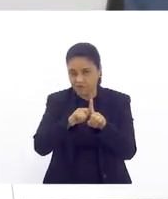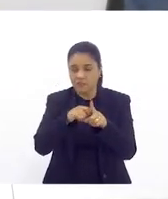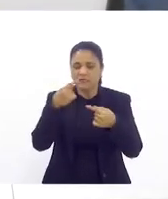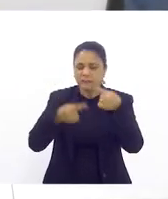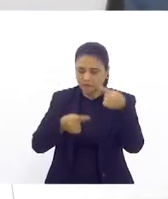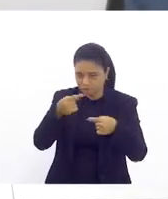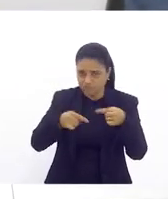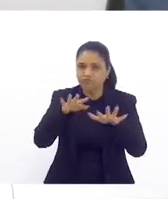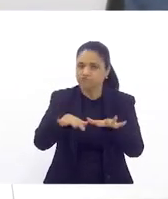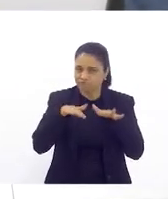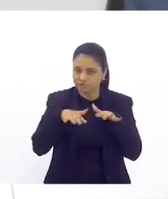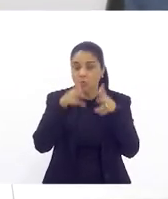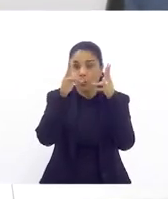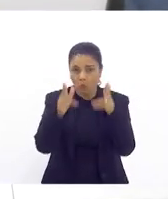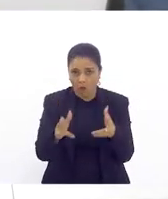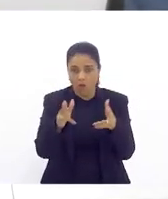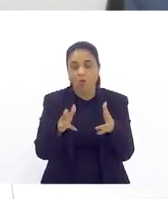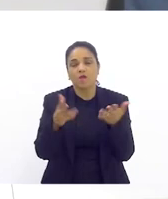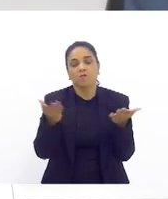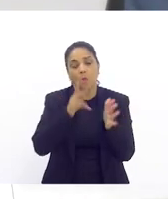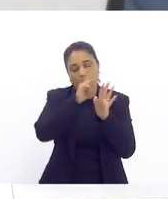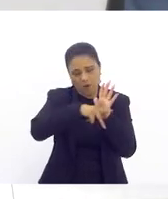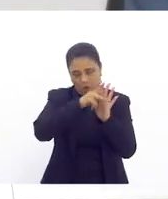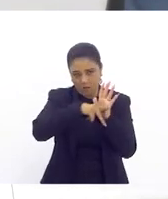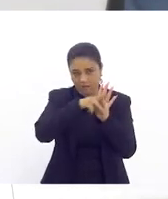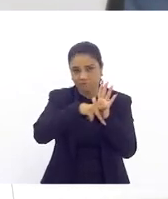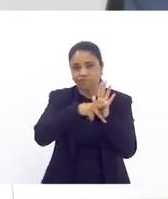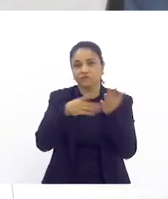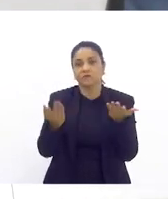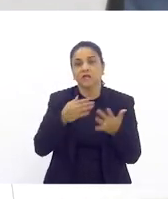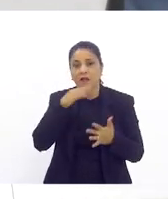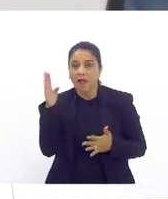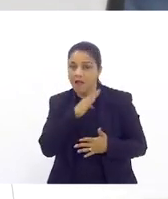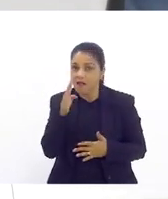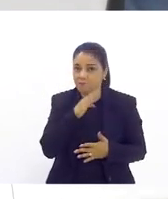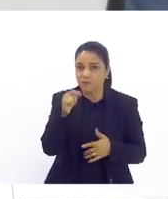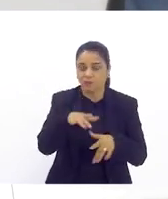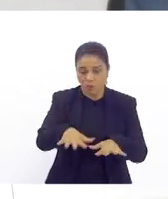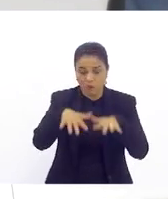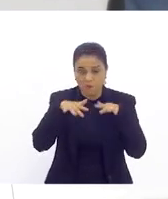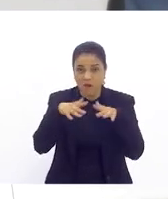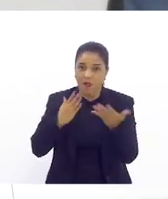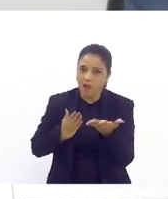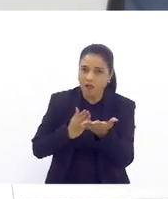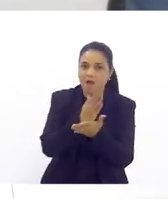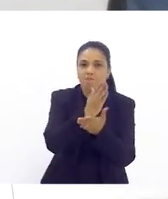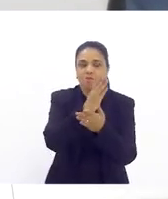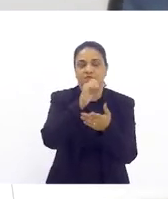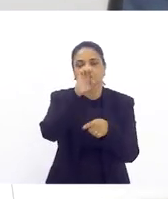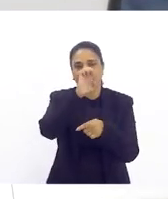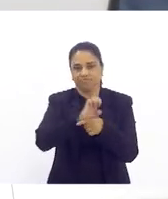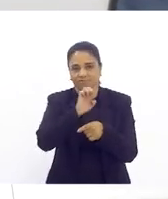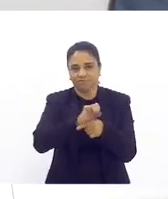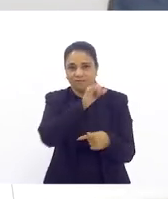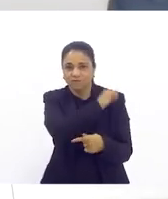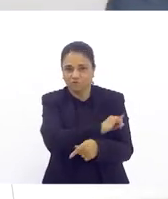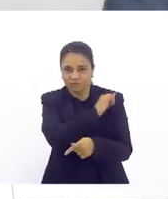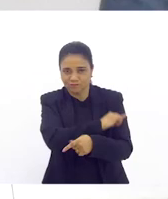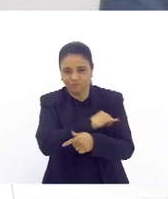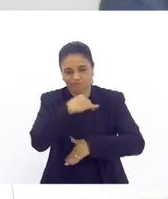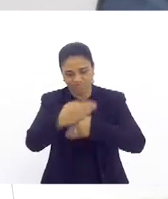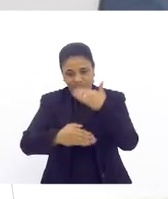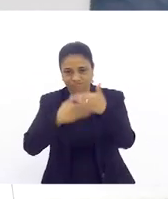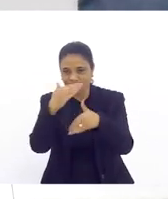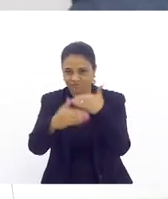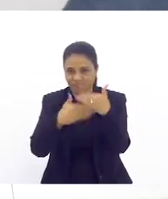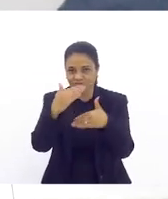plano e que a gente espera o mais breve possível a gente consiga ter um plenário e aprovar para o Rio de Janeiro dar esse passo na